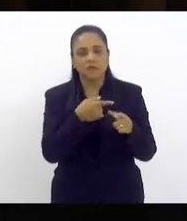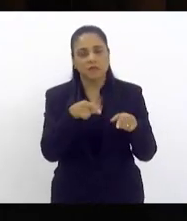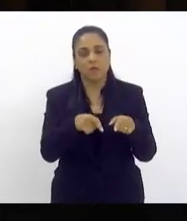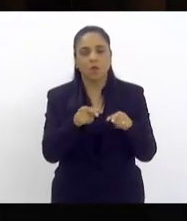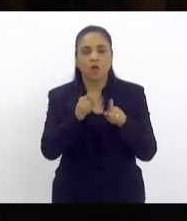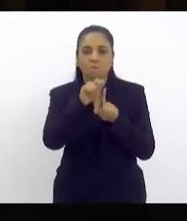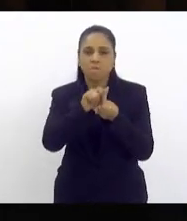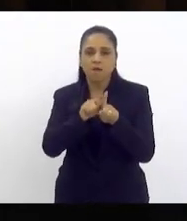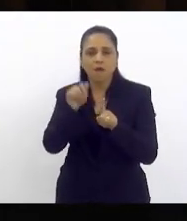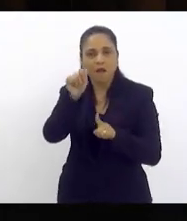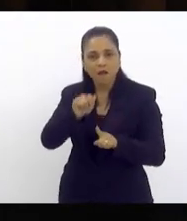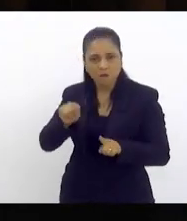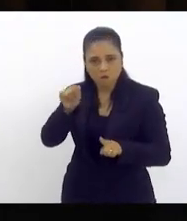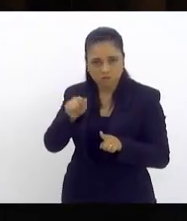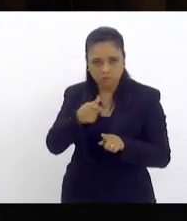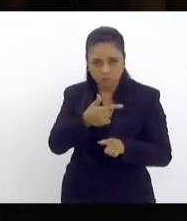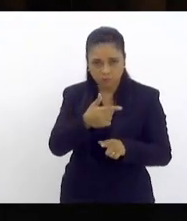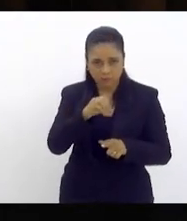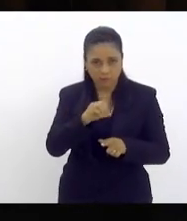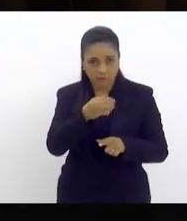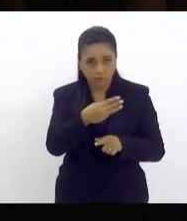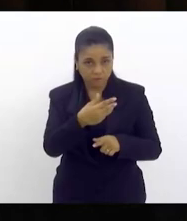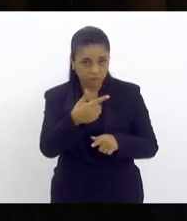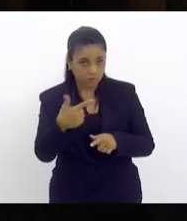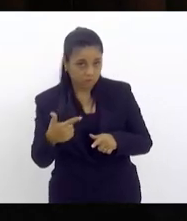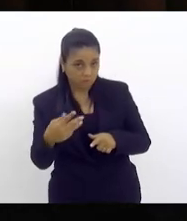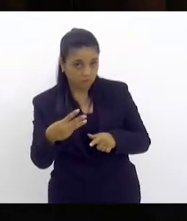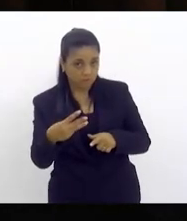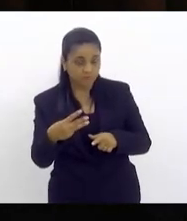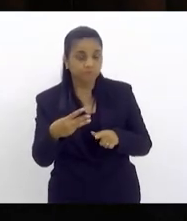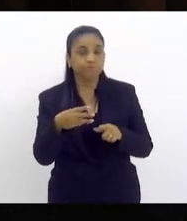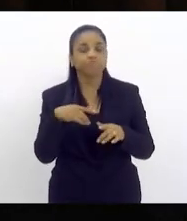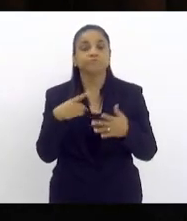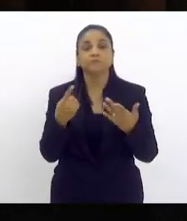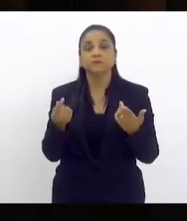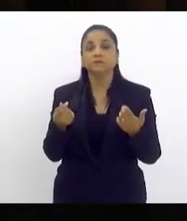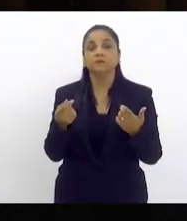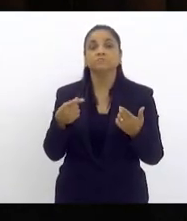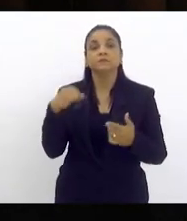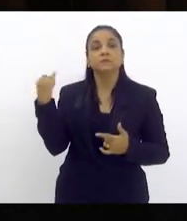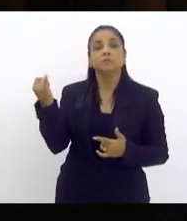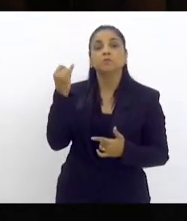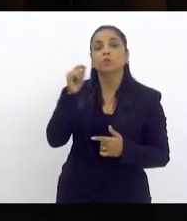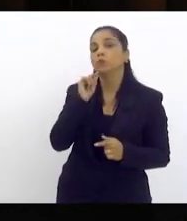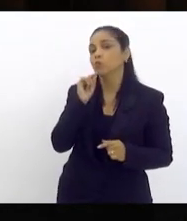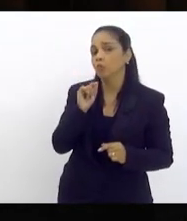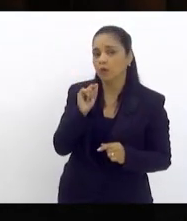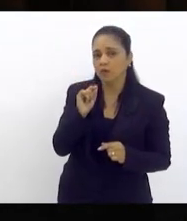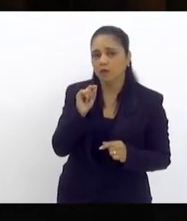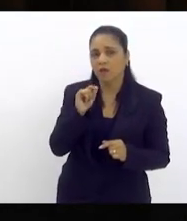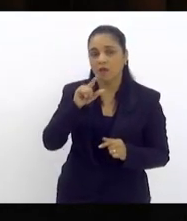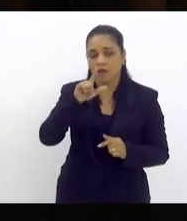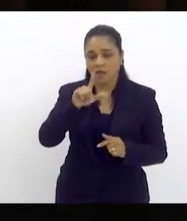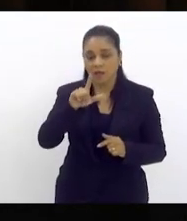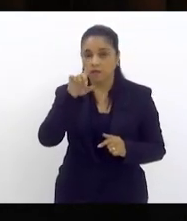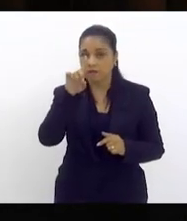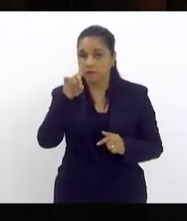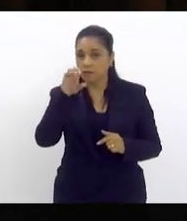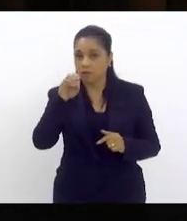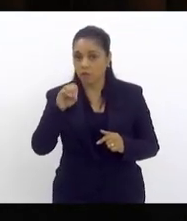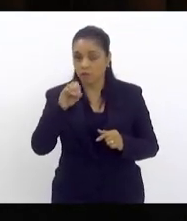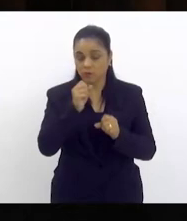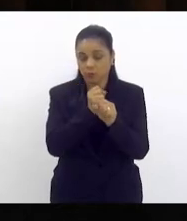gente precisa concluir um importante indício. A LDO de